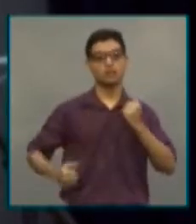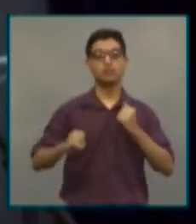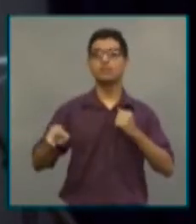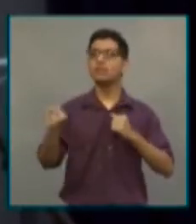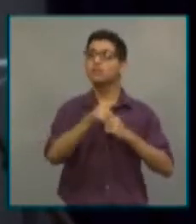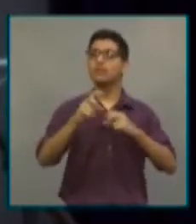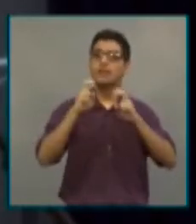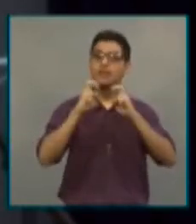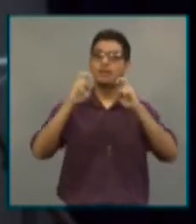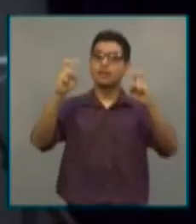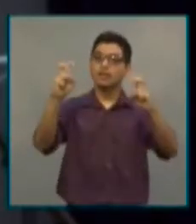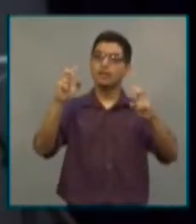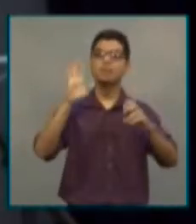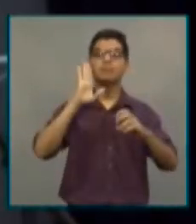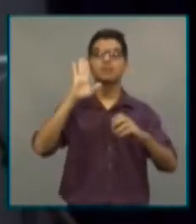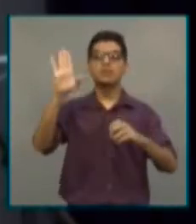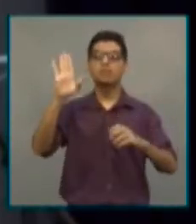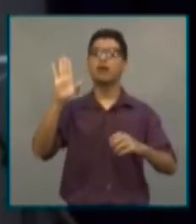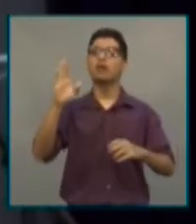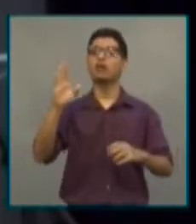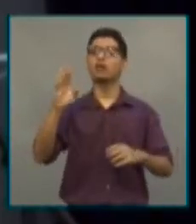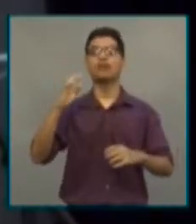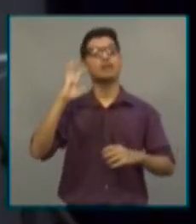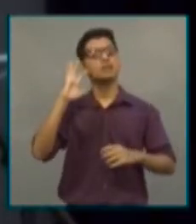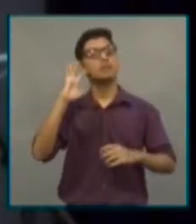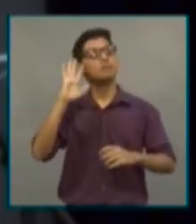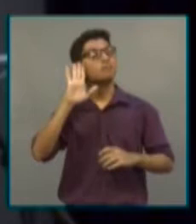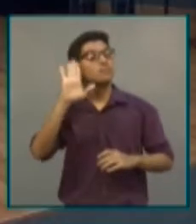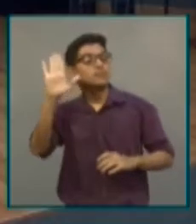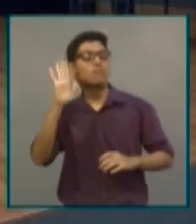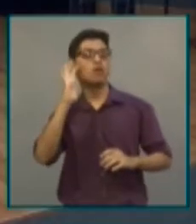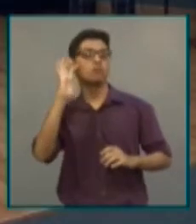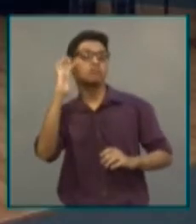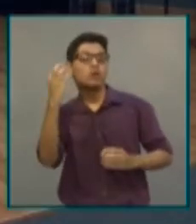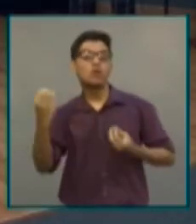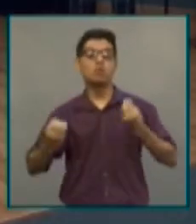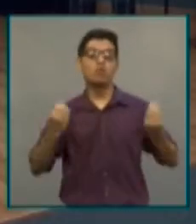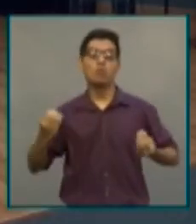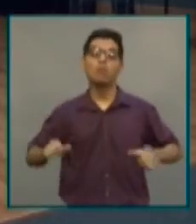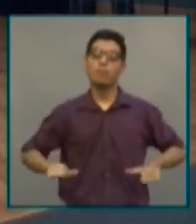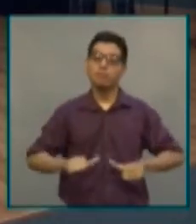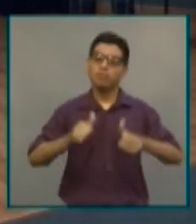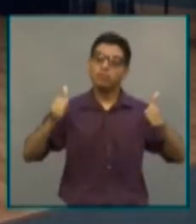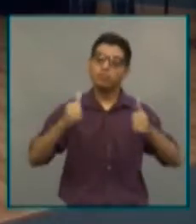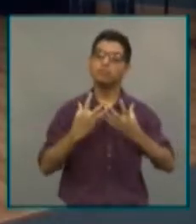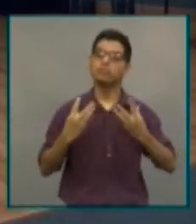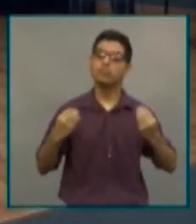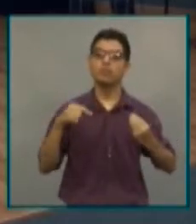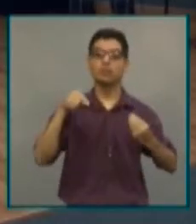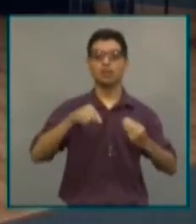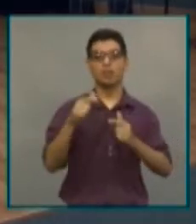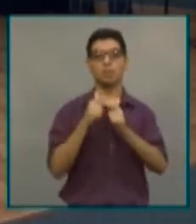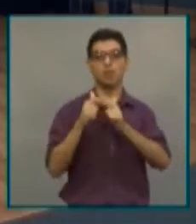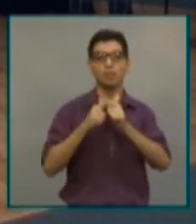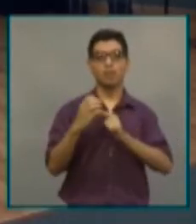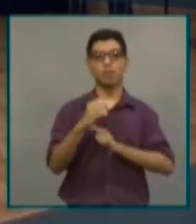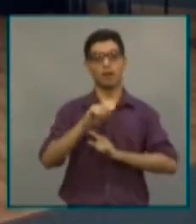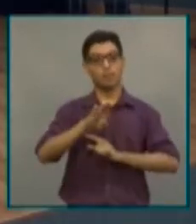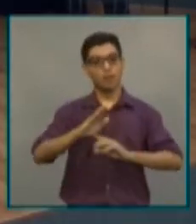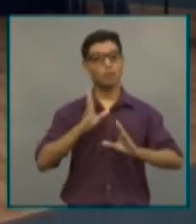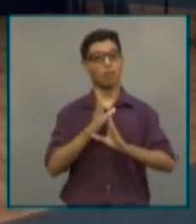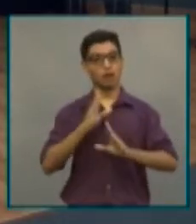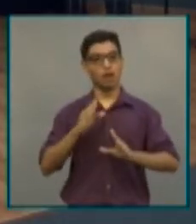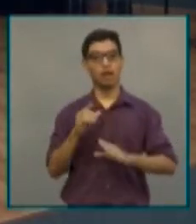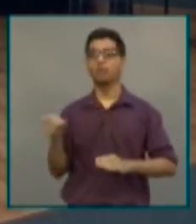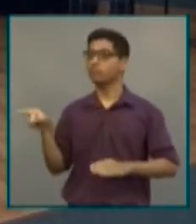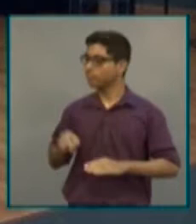para resolver a crise que os senhores causaram na advocacia cearense, na OAB, pela omissão dos senhores nesses 20